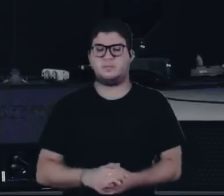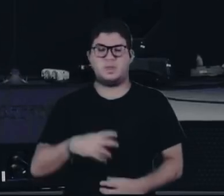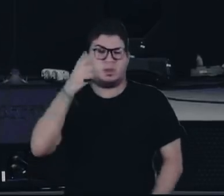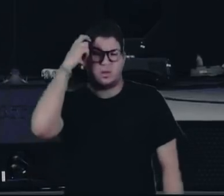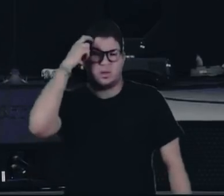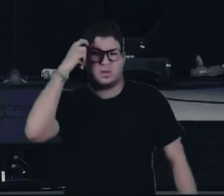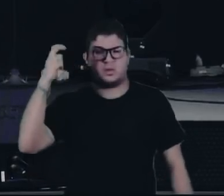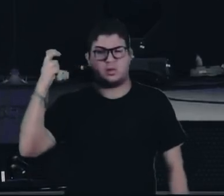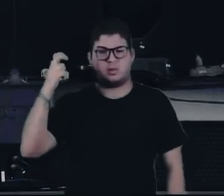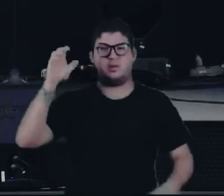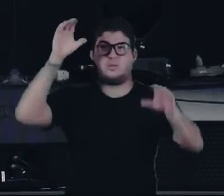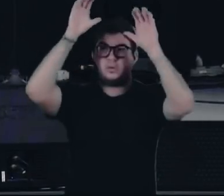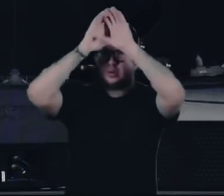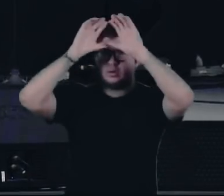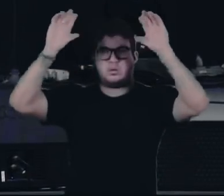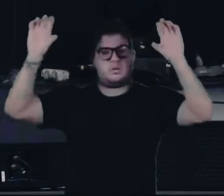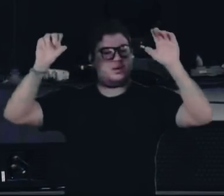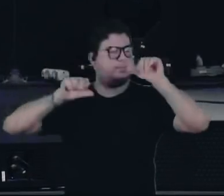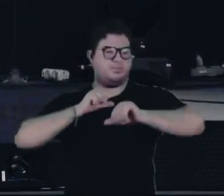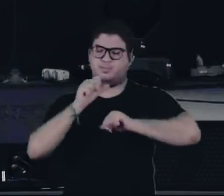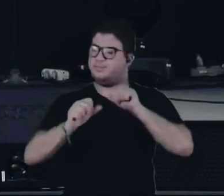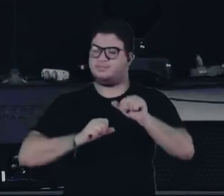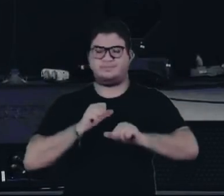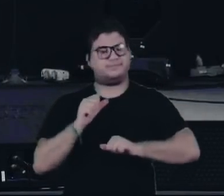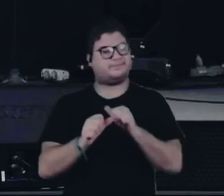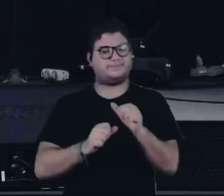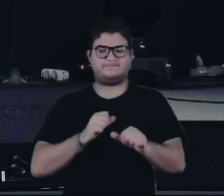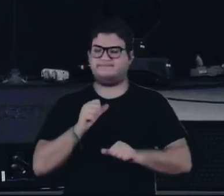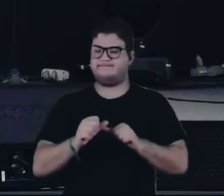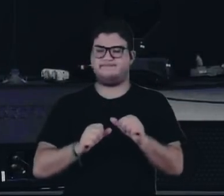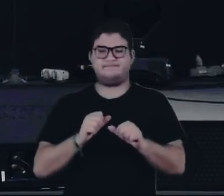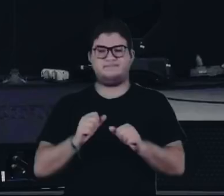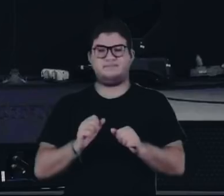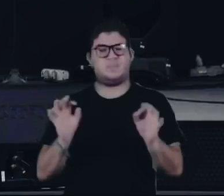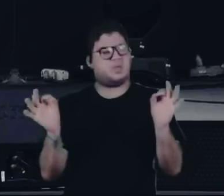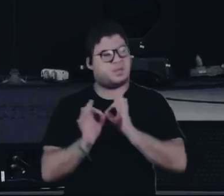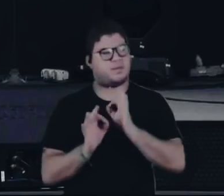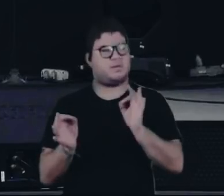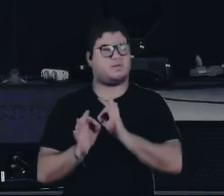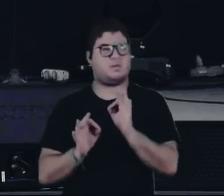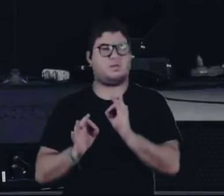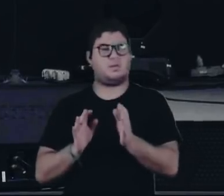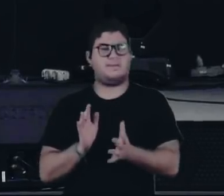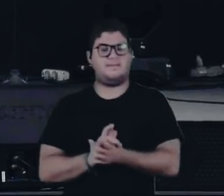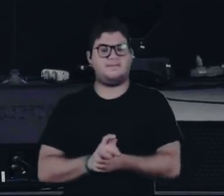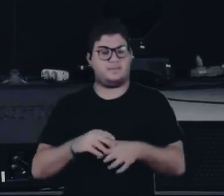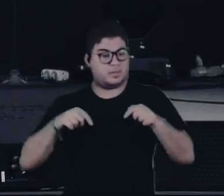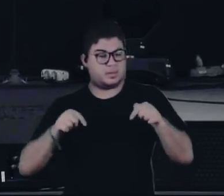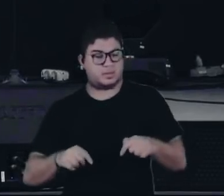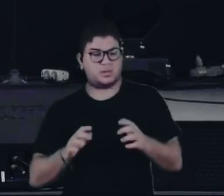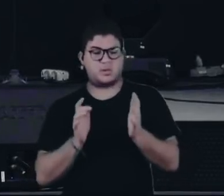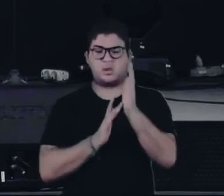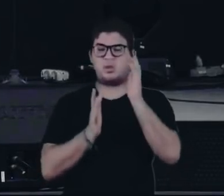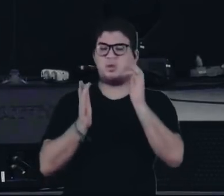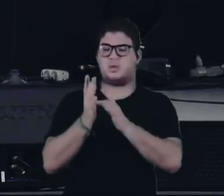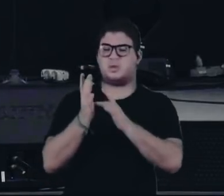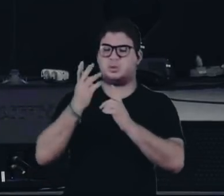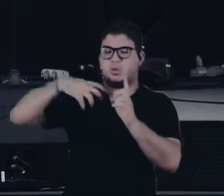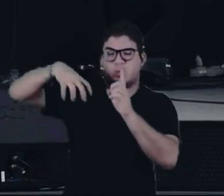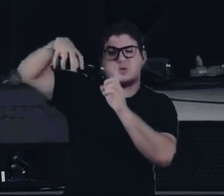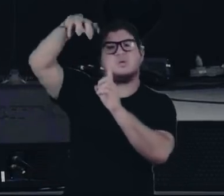cultura do céu não muda. Não. Aqui é Jesus que é o